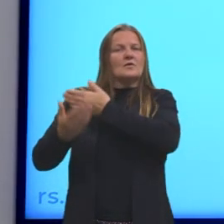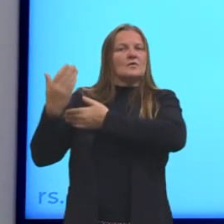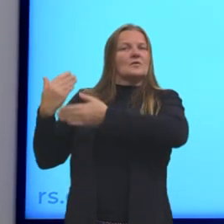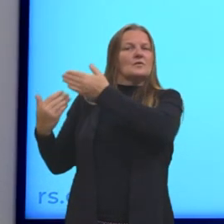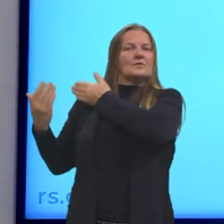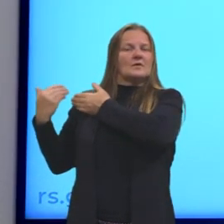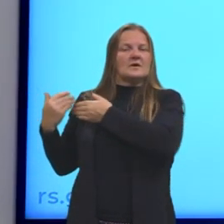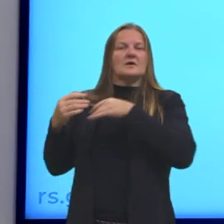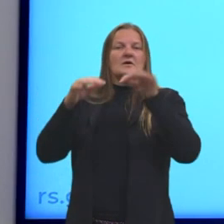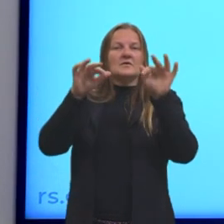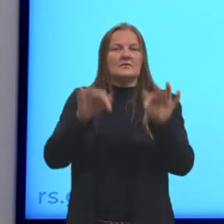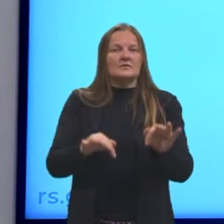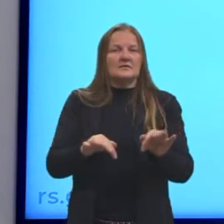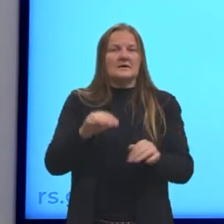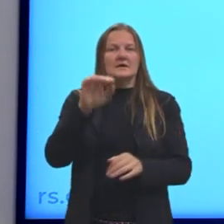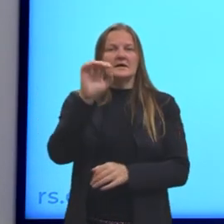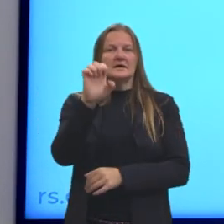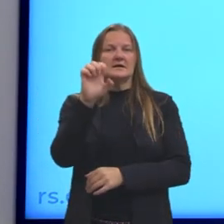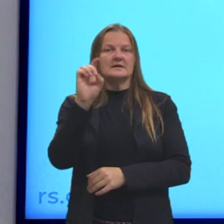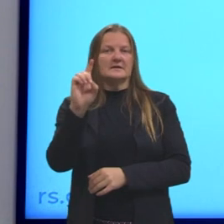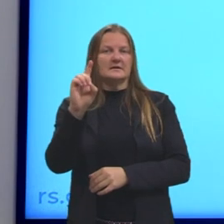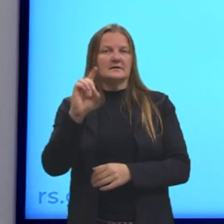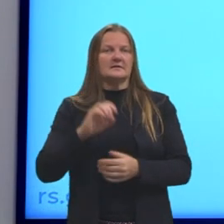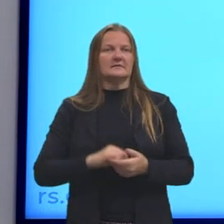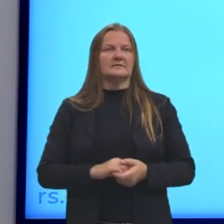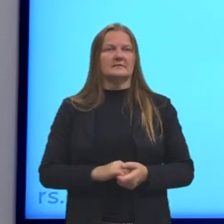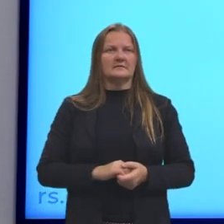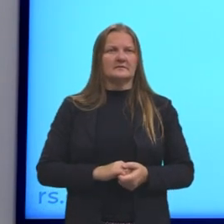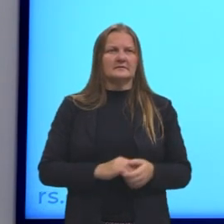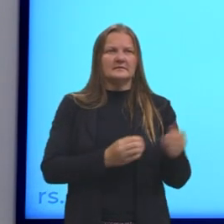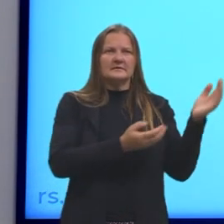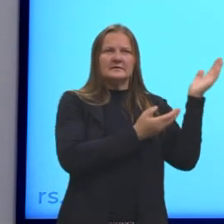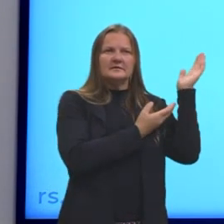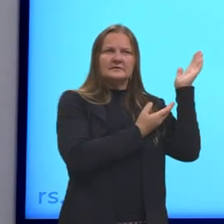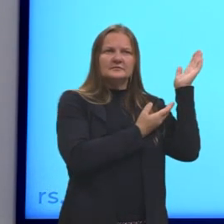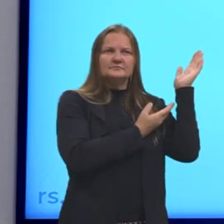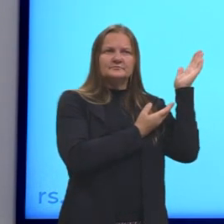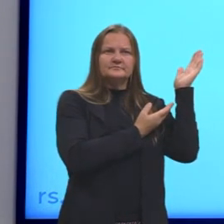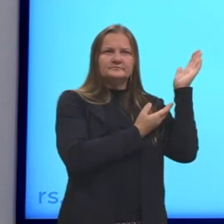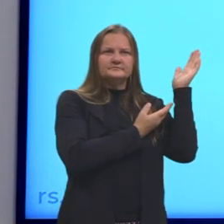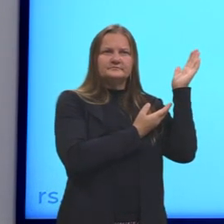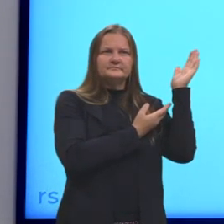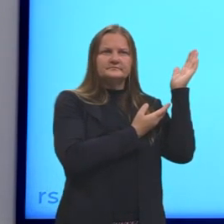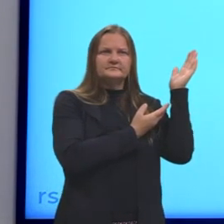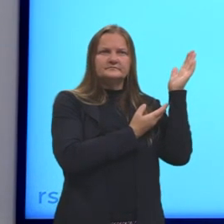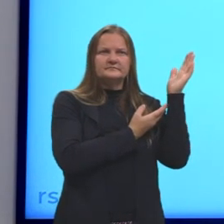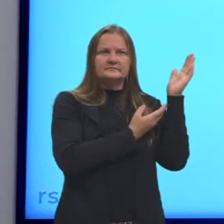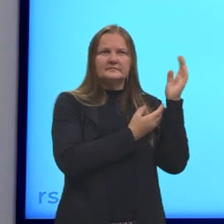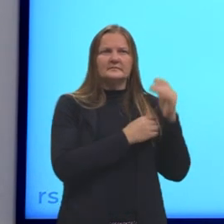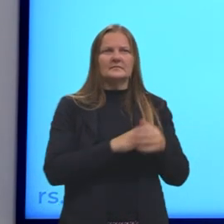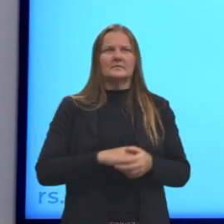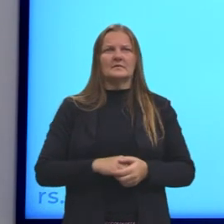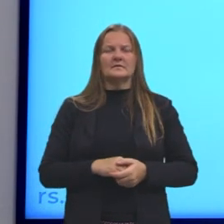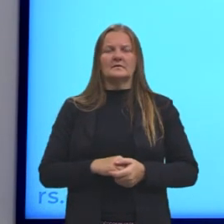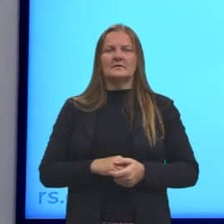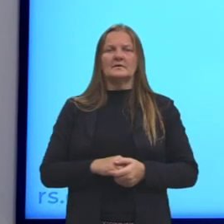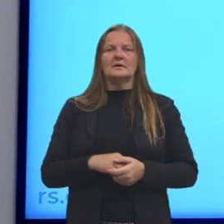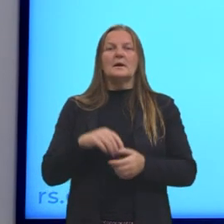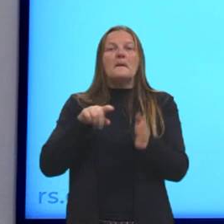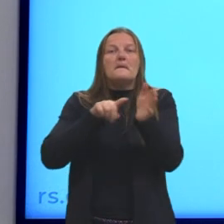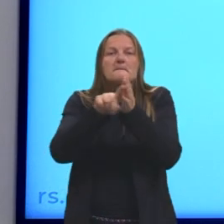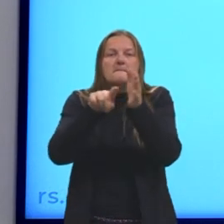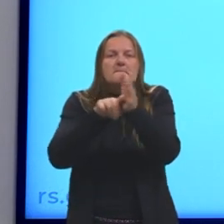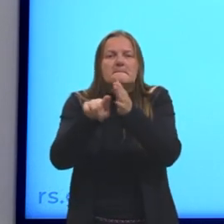passado por causa desse de é isso ele me mostra aqui eu tenho o açúcar também que o verbo